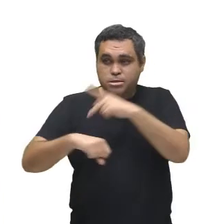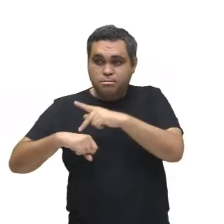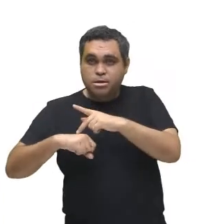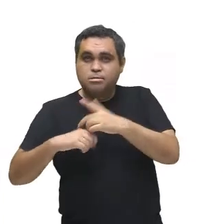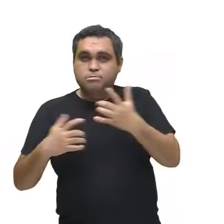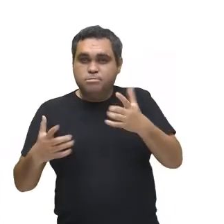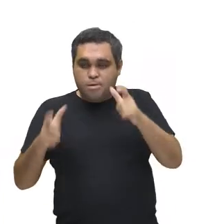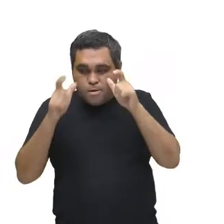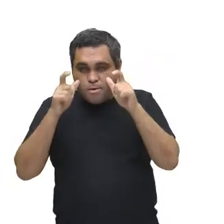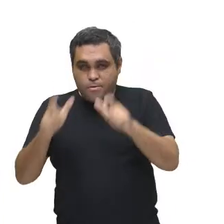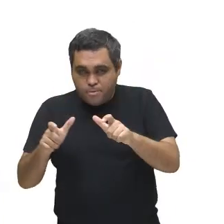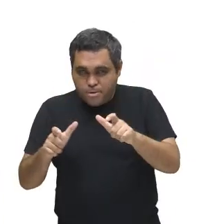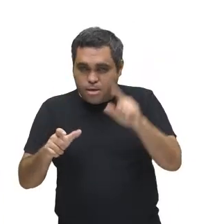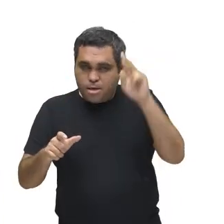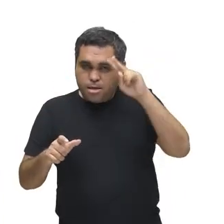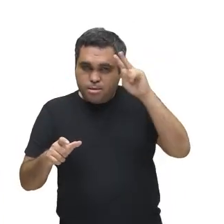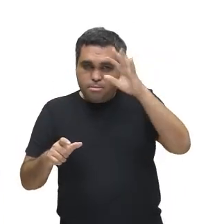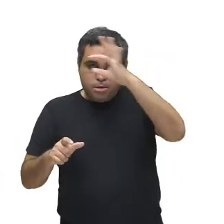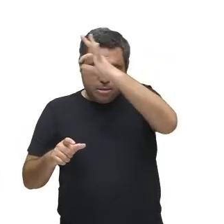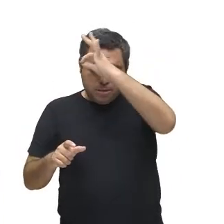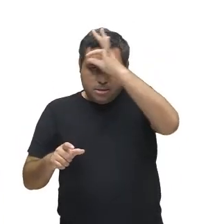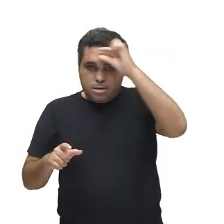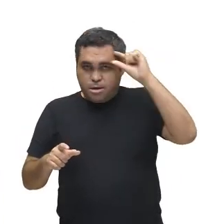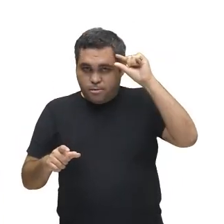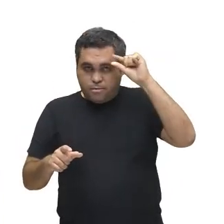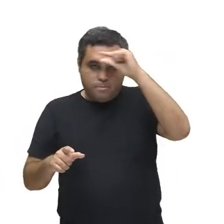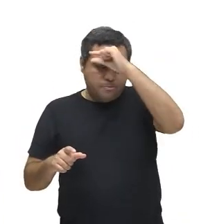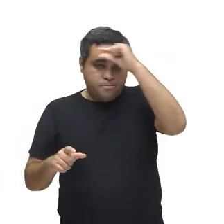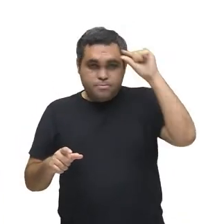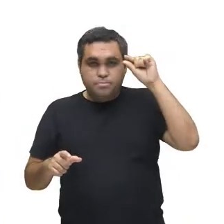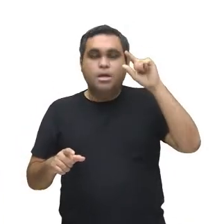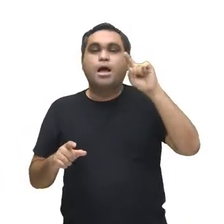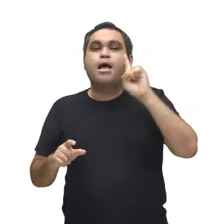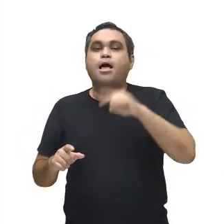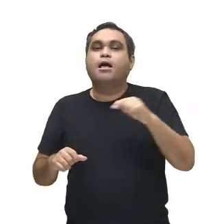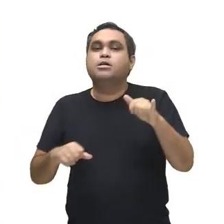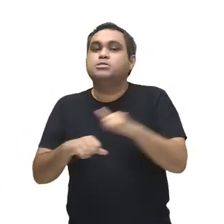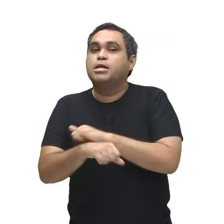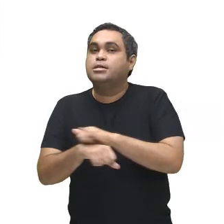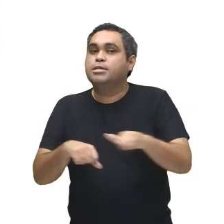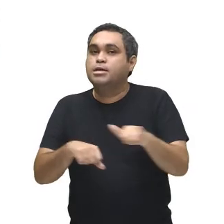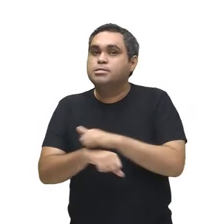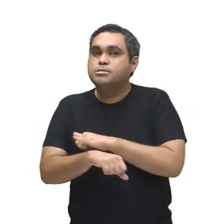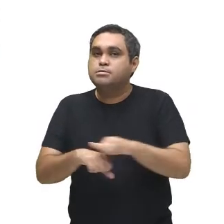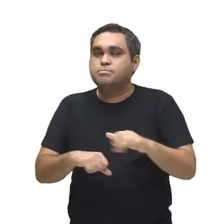austríacos como por russos e também por alemãos. Era um ponto estratégico. O